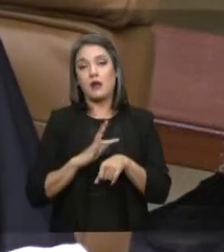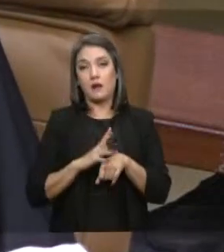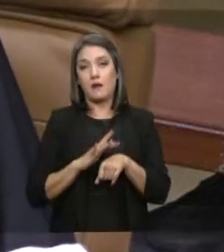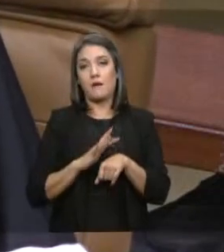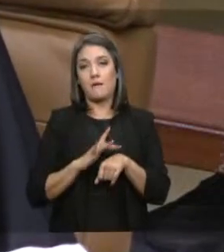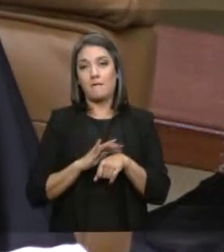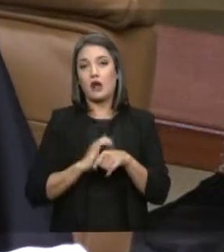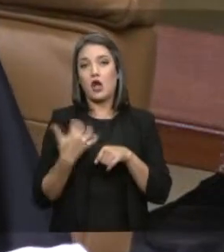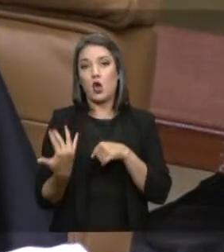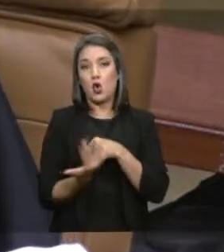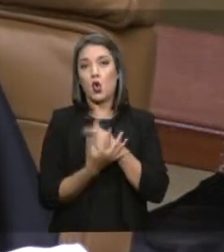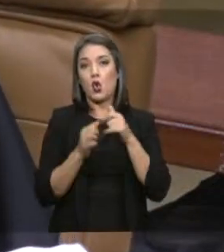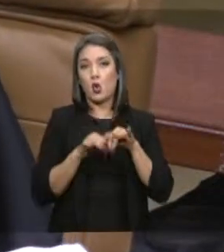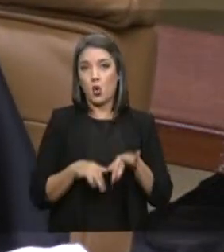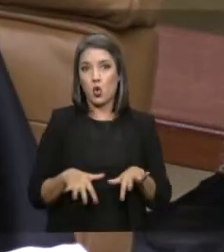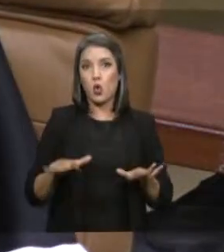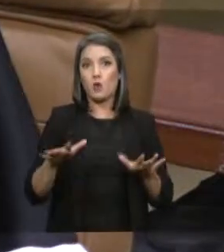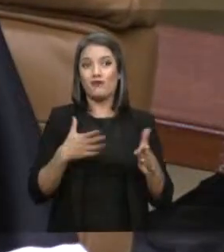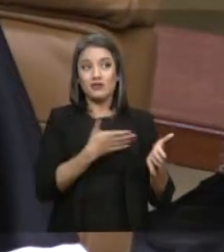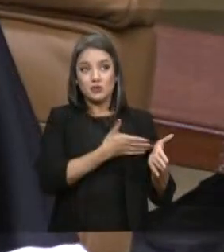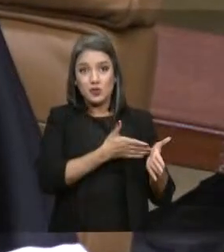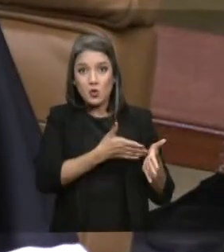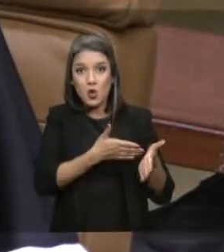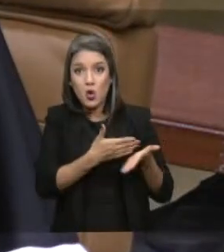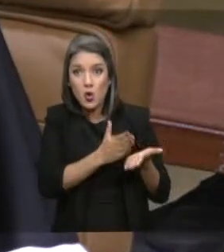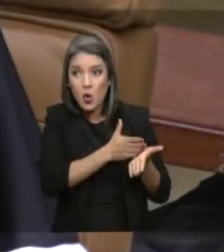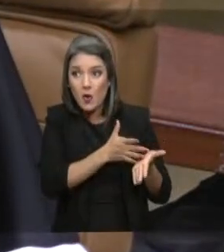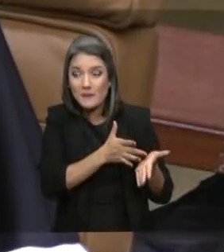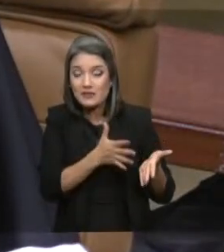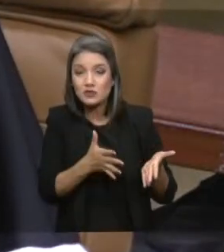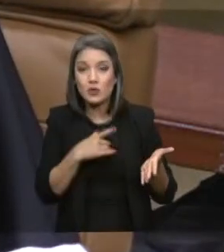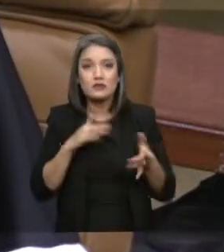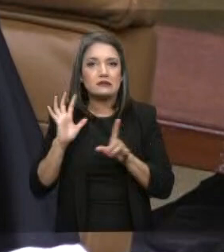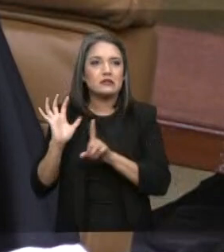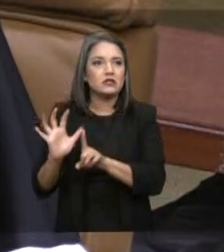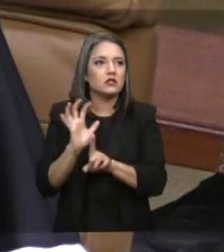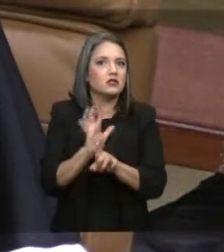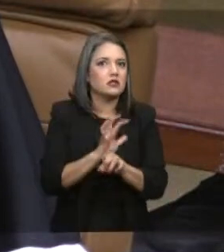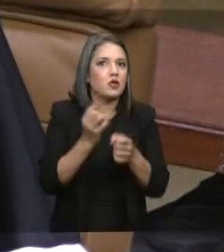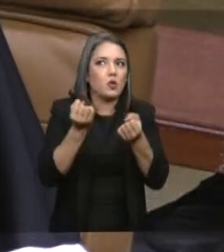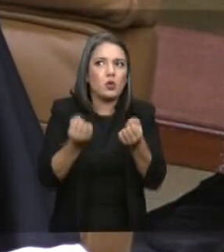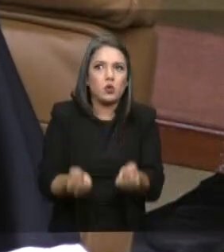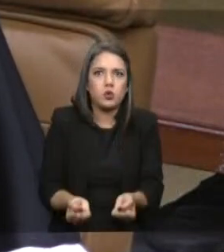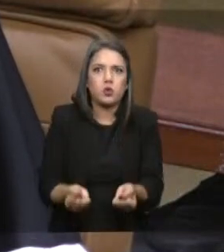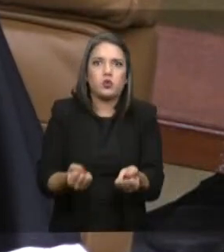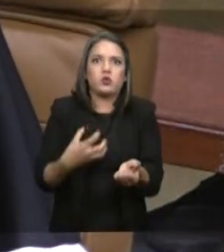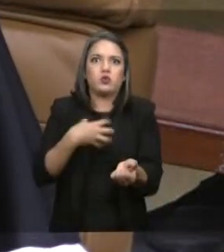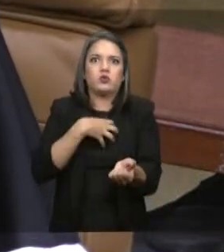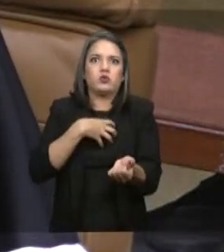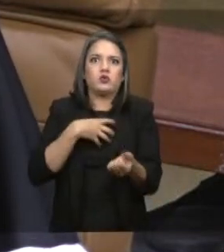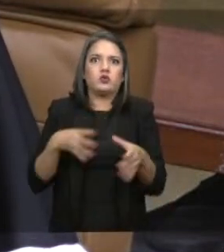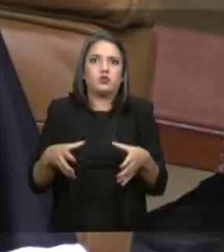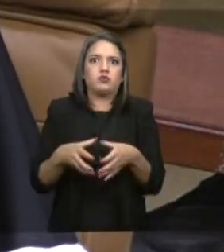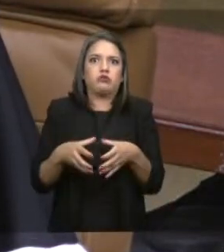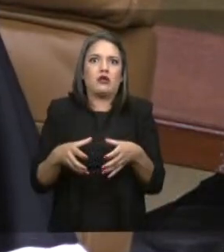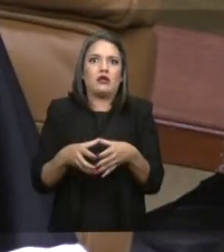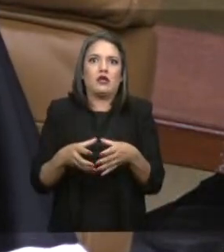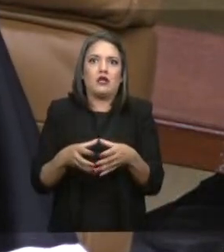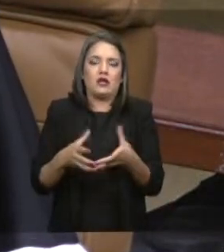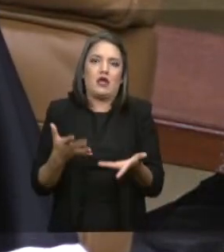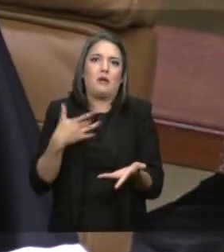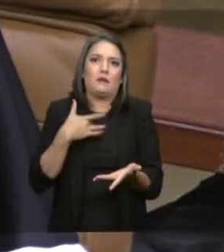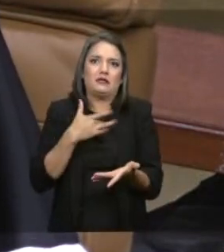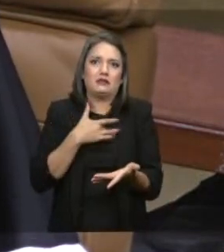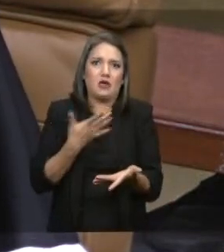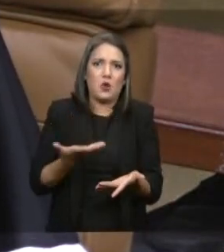da pandemia do vírus Corona cujo impacto foi especialmente sentido pelos